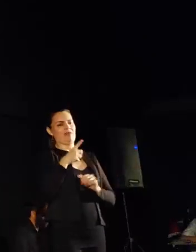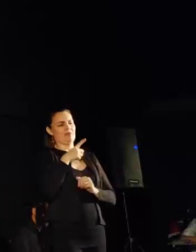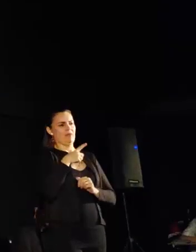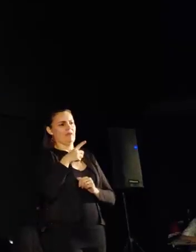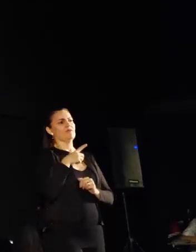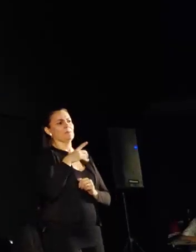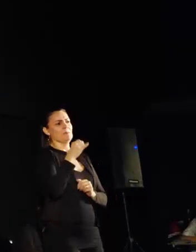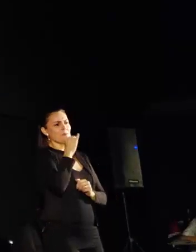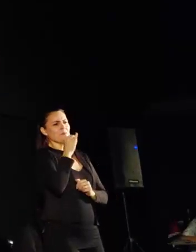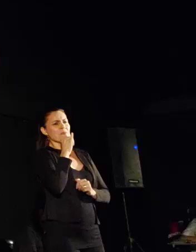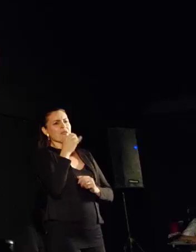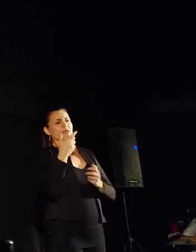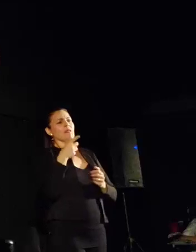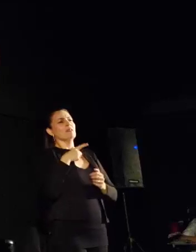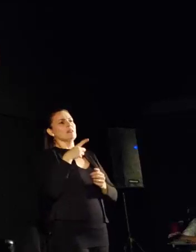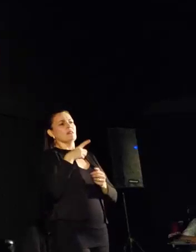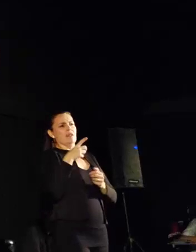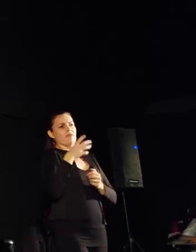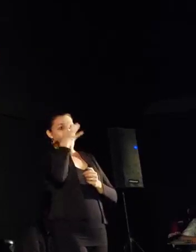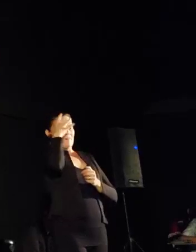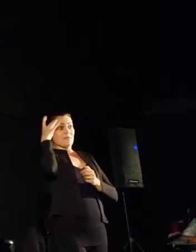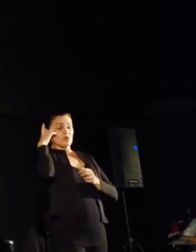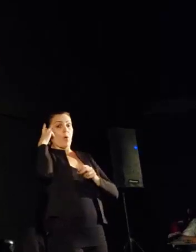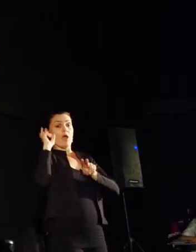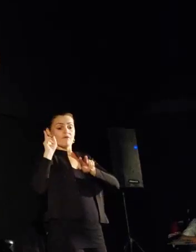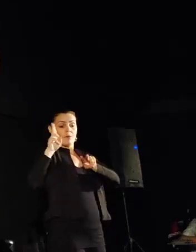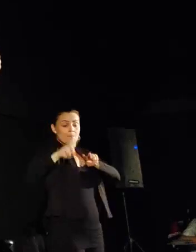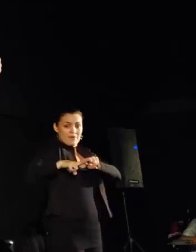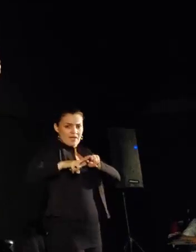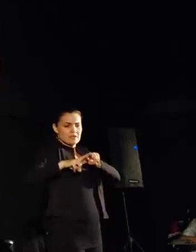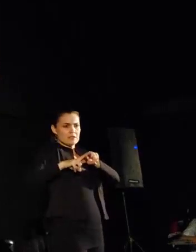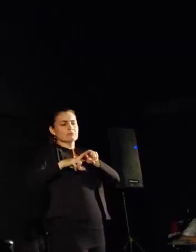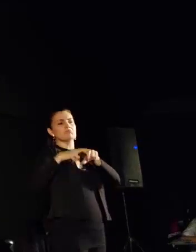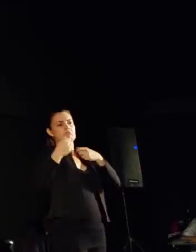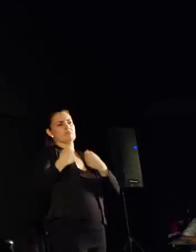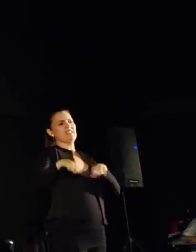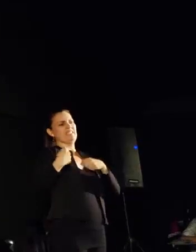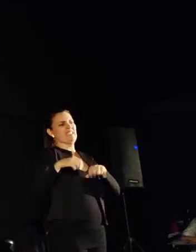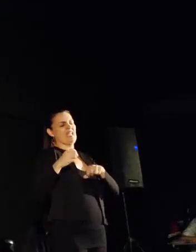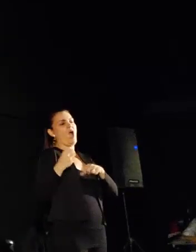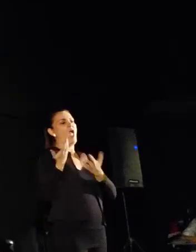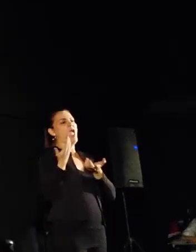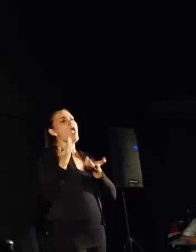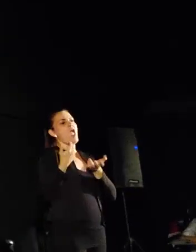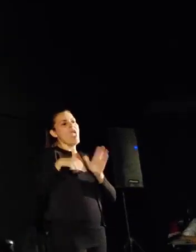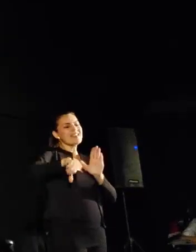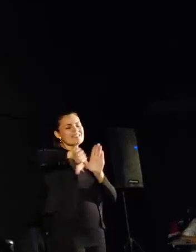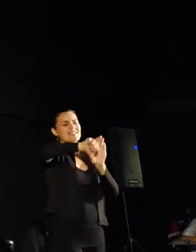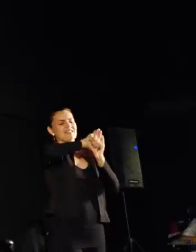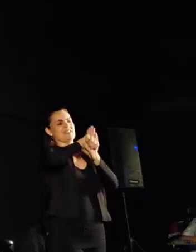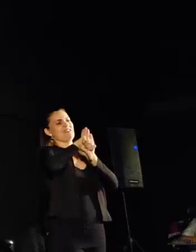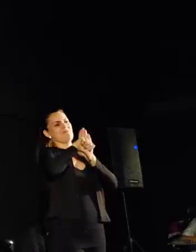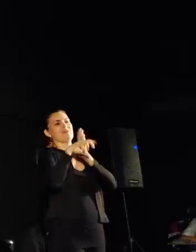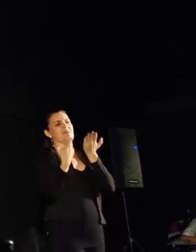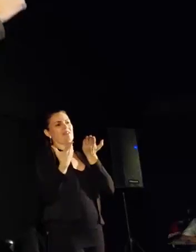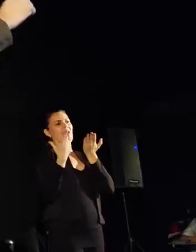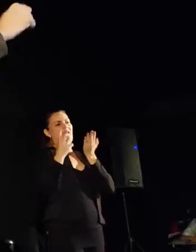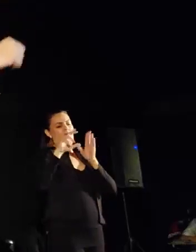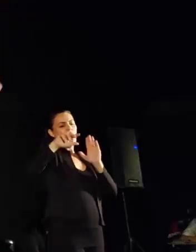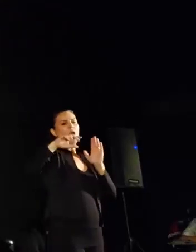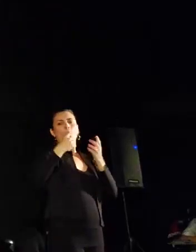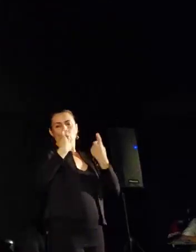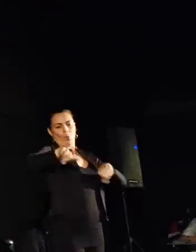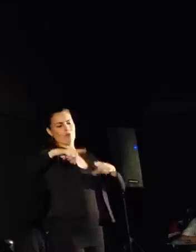em tribunal, e era para ser julgado em tribunal internacional por crime contra a humanidade. Esse senhor tinha o apoio do senhor